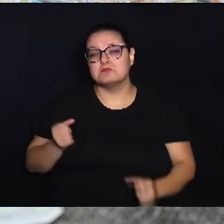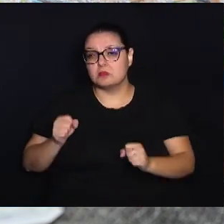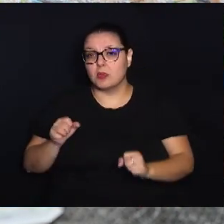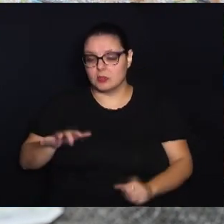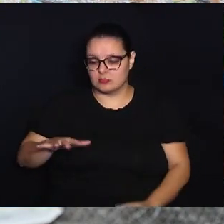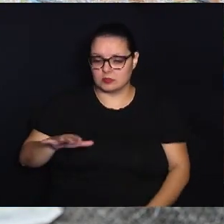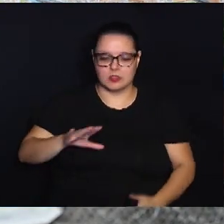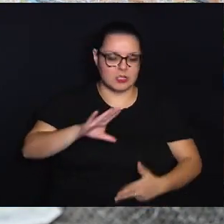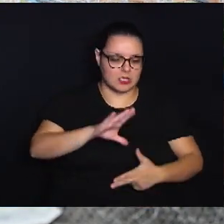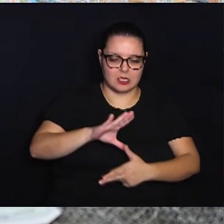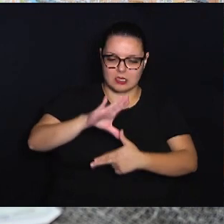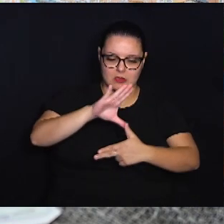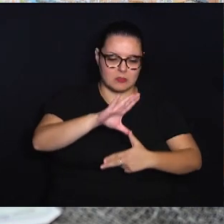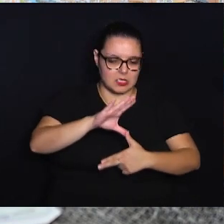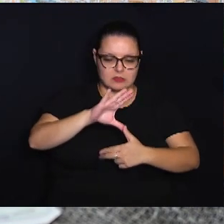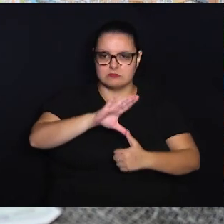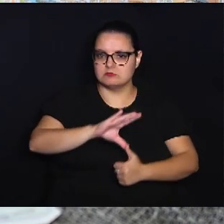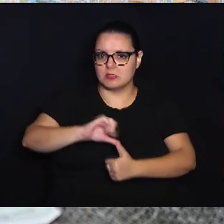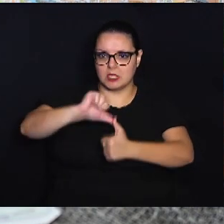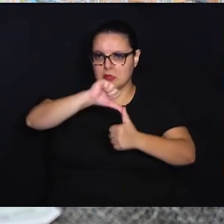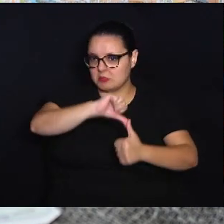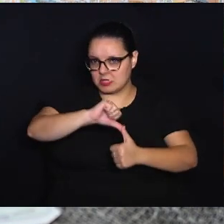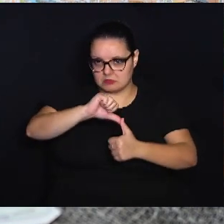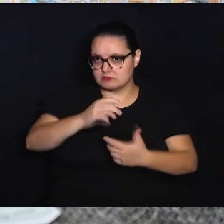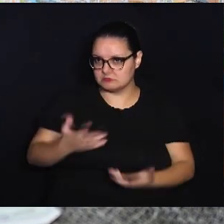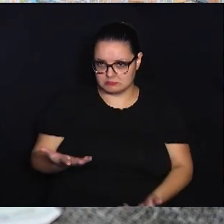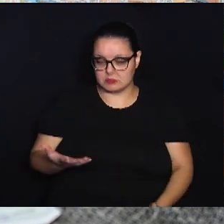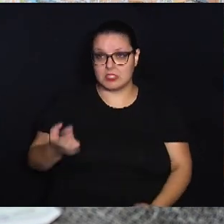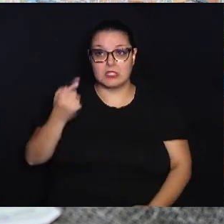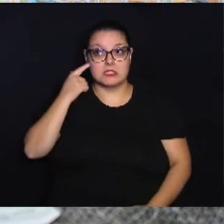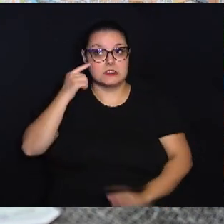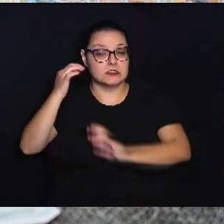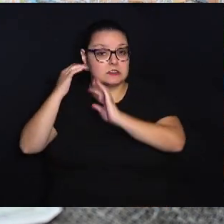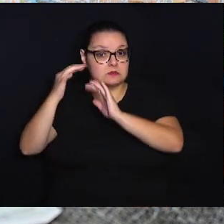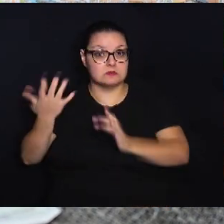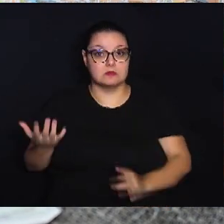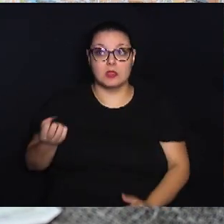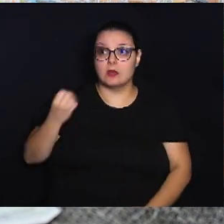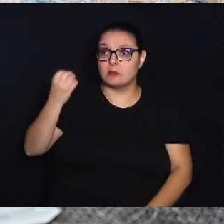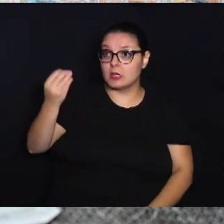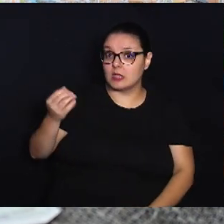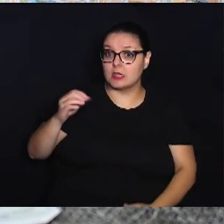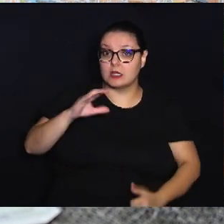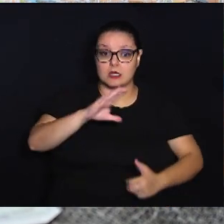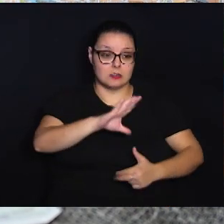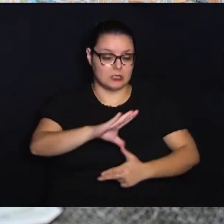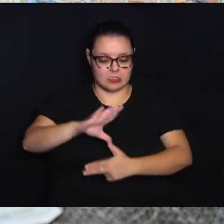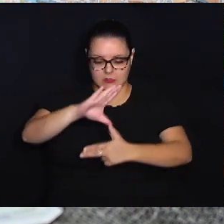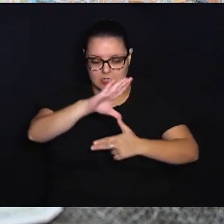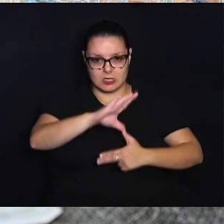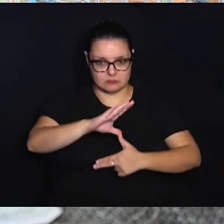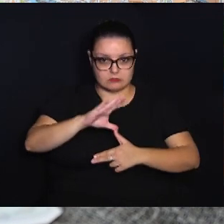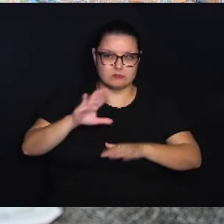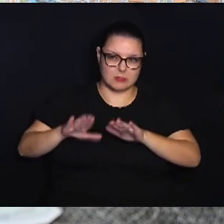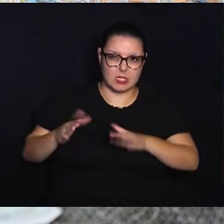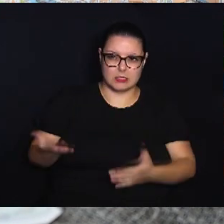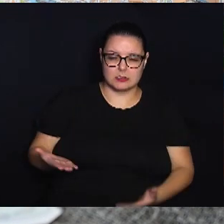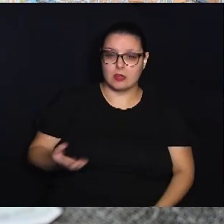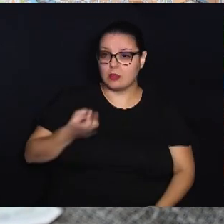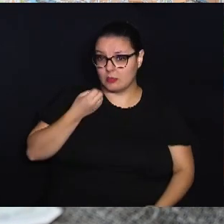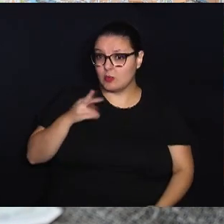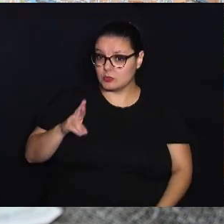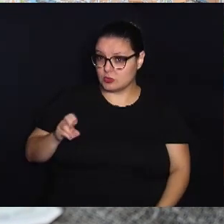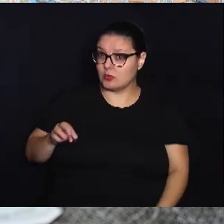ser, por exemplo, regional, América Latina, América Central. E se a gente para pensar, inclusive, uma viagem na América Latina, às vezes assim,